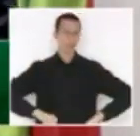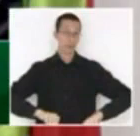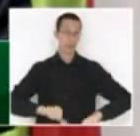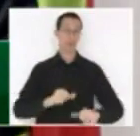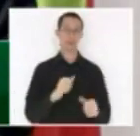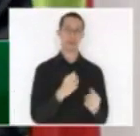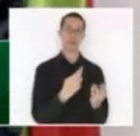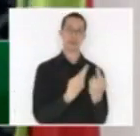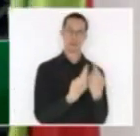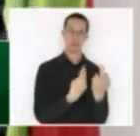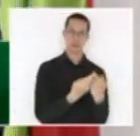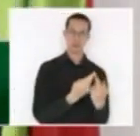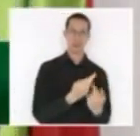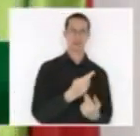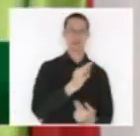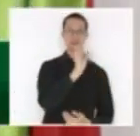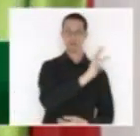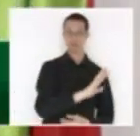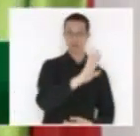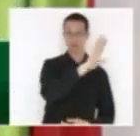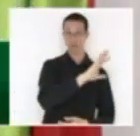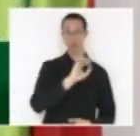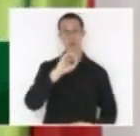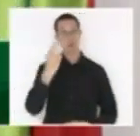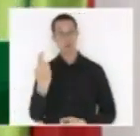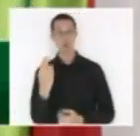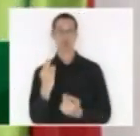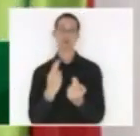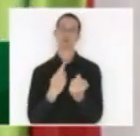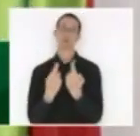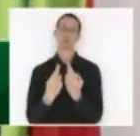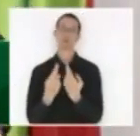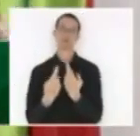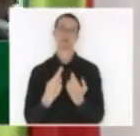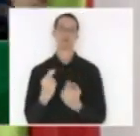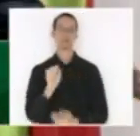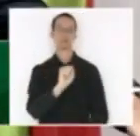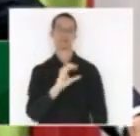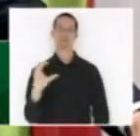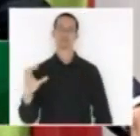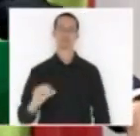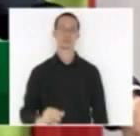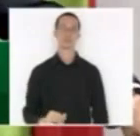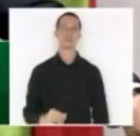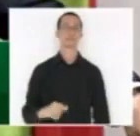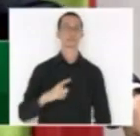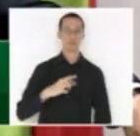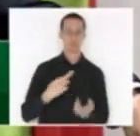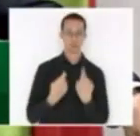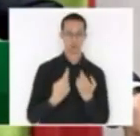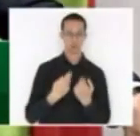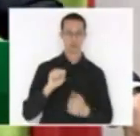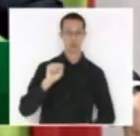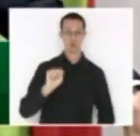SCs. As rodovias no sul do estado, com destaque para 390,